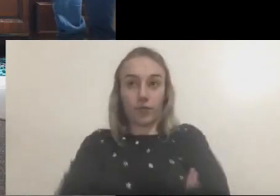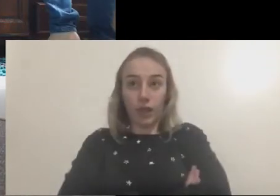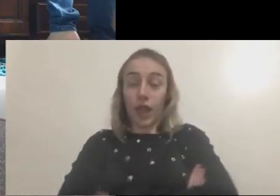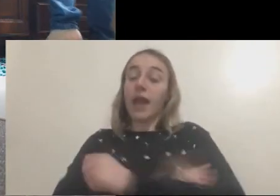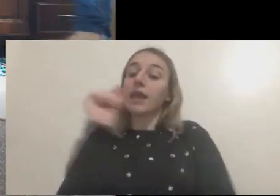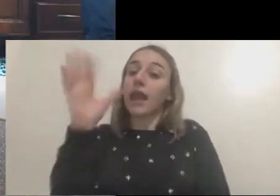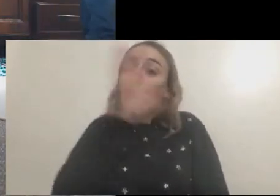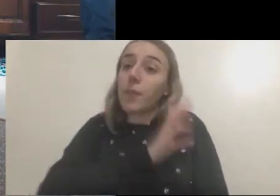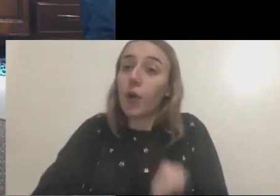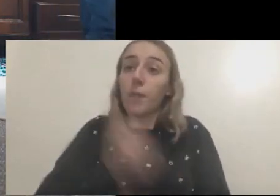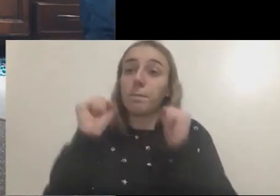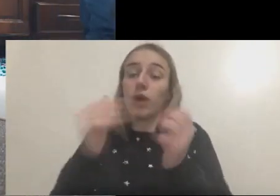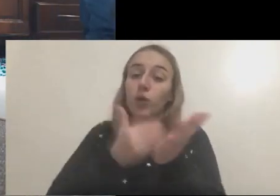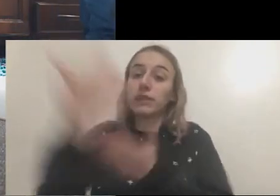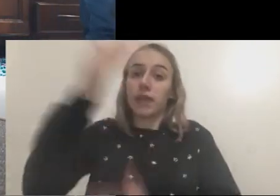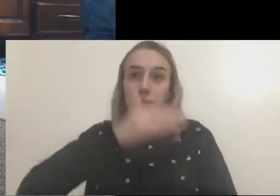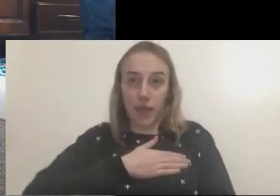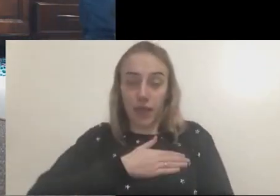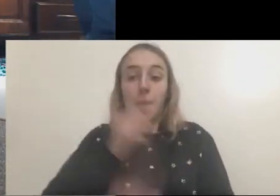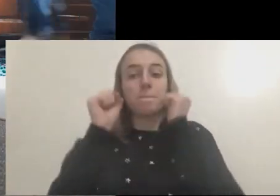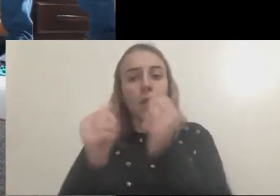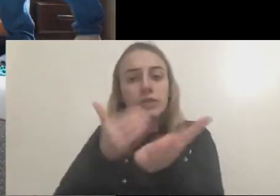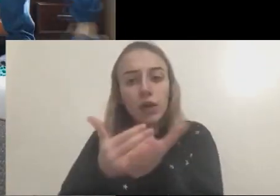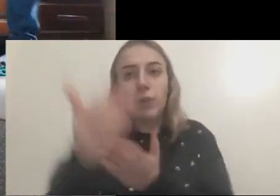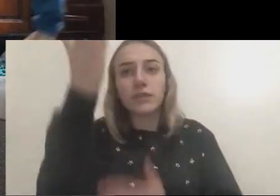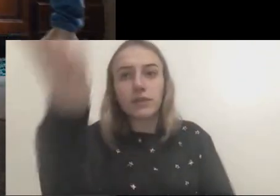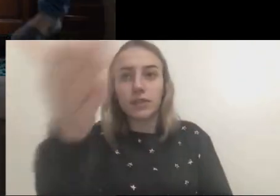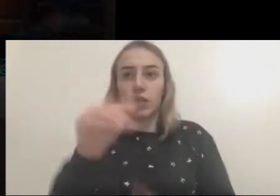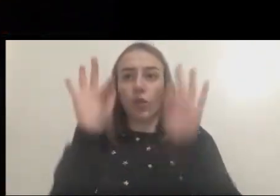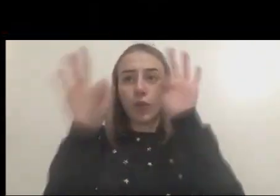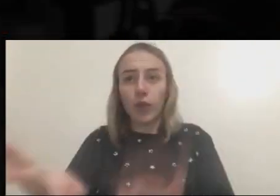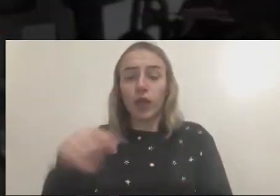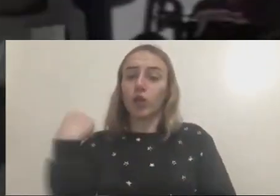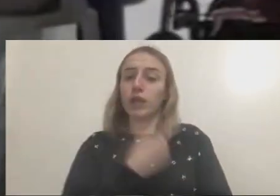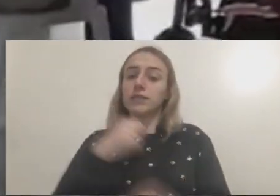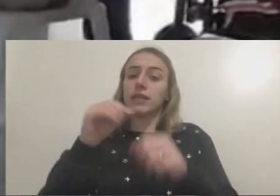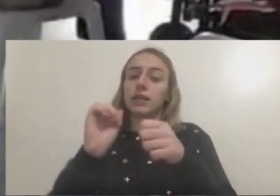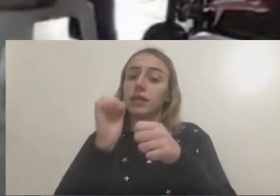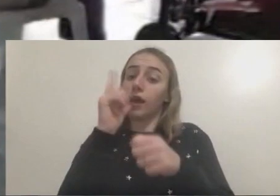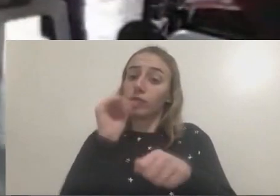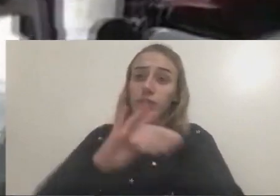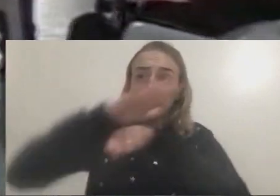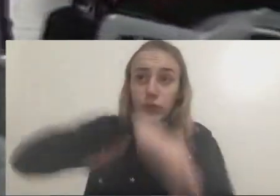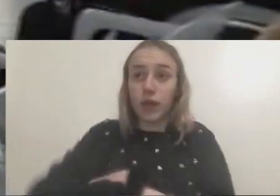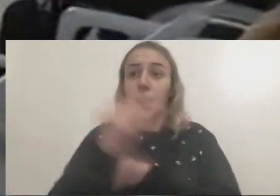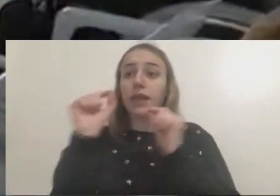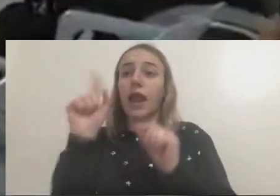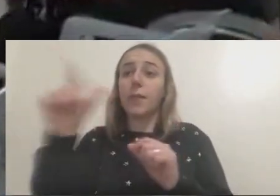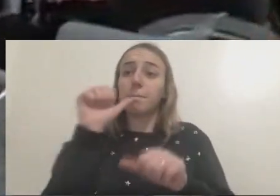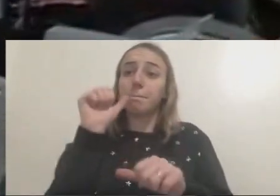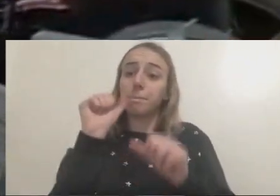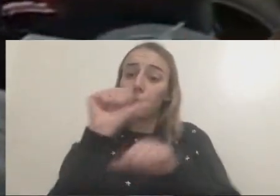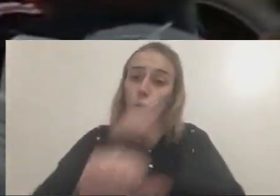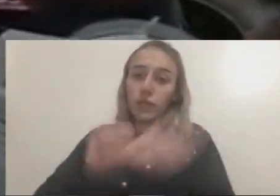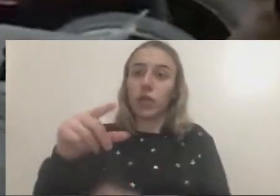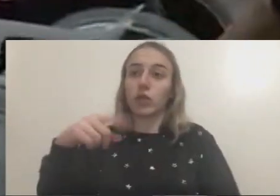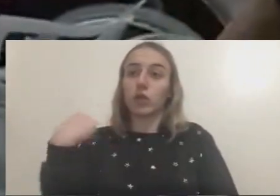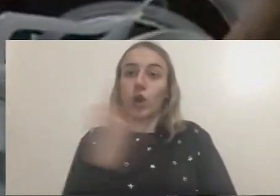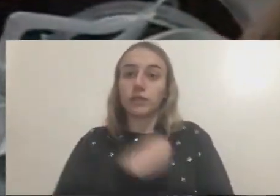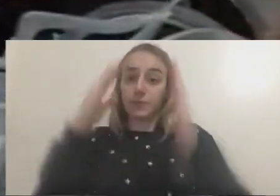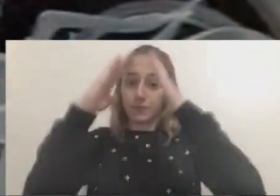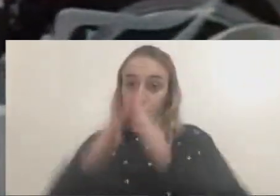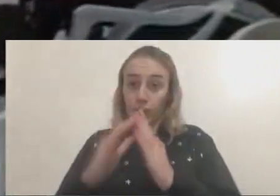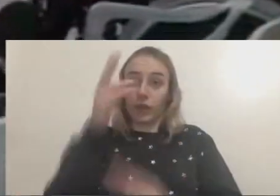contentar Com nossos irmãos passando por necessidades E nós de braços cruzados Que o amor possa começar em mim Possa